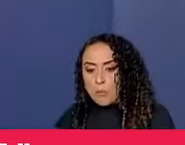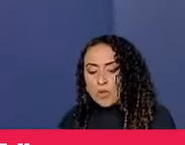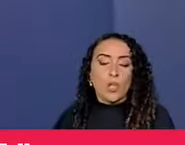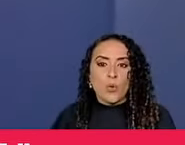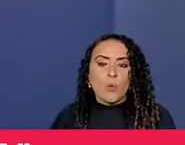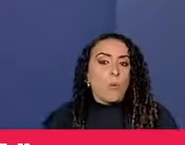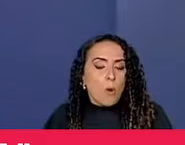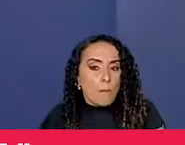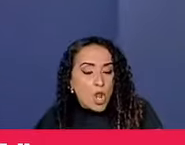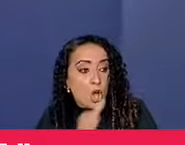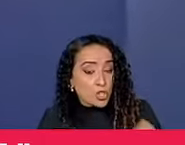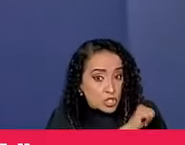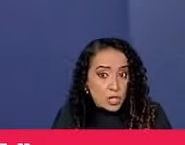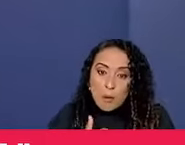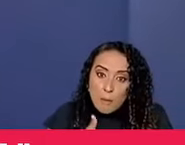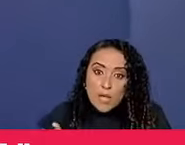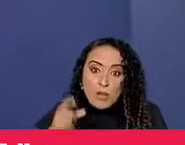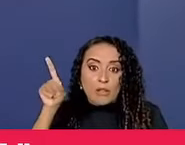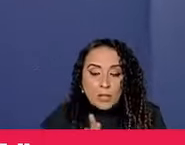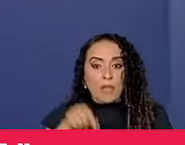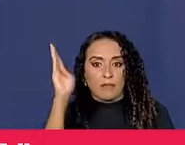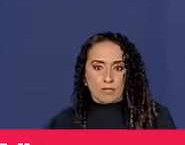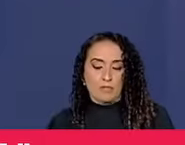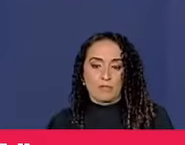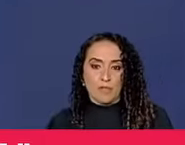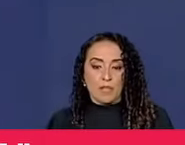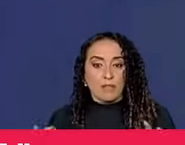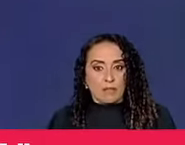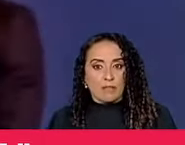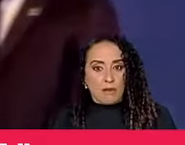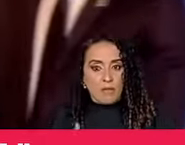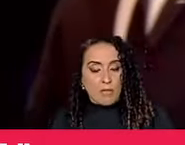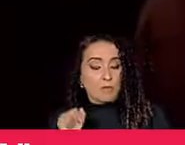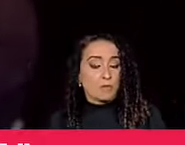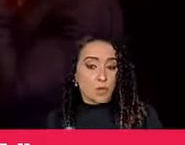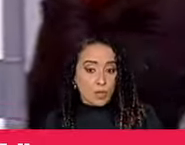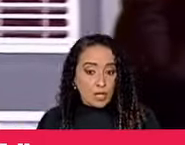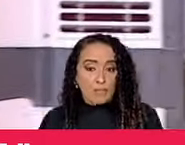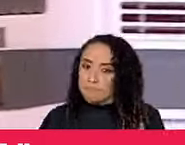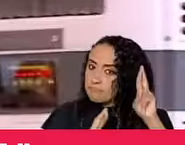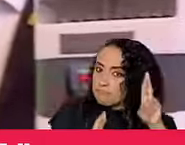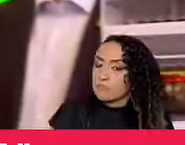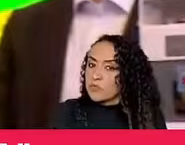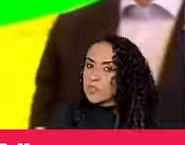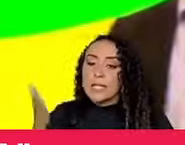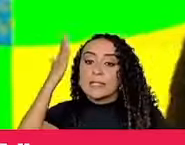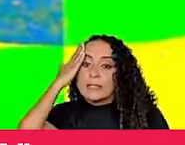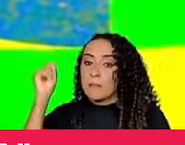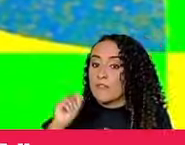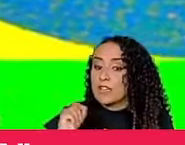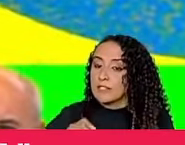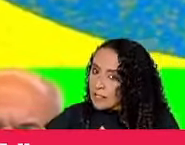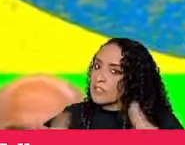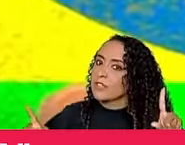quanto melhor tiver o Rio de Janeiro, melhor estará o Brasil. Portanto, eu espero que vocês saibam fazer